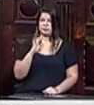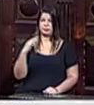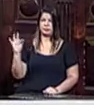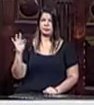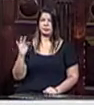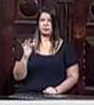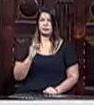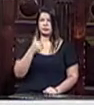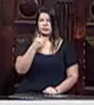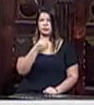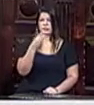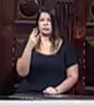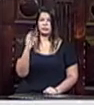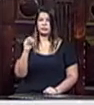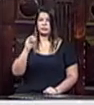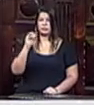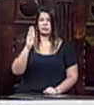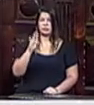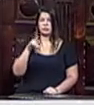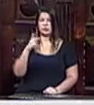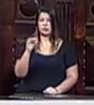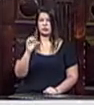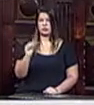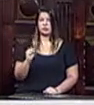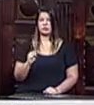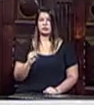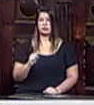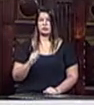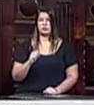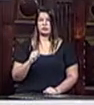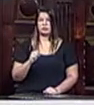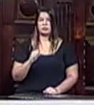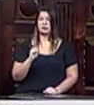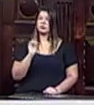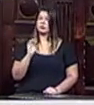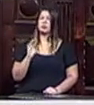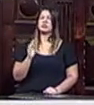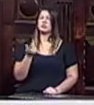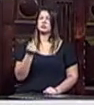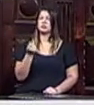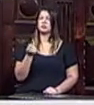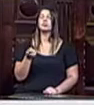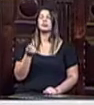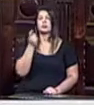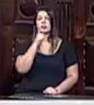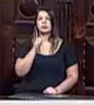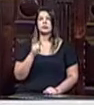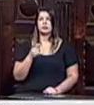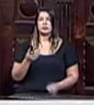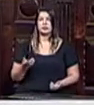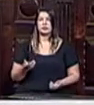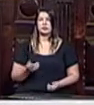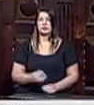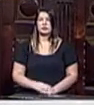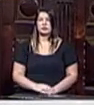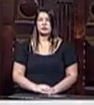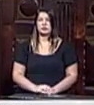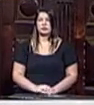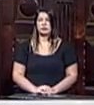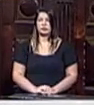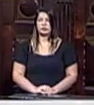repassou 130 bilhões de reais. Sabe quanto recebeu de volta desse dinheiro? Simplesmente 7